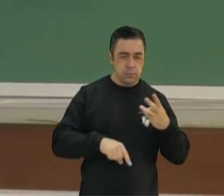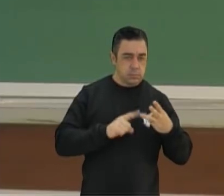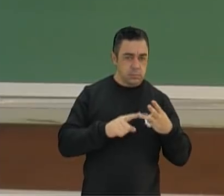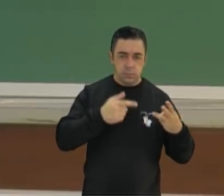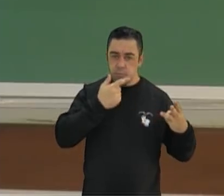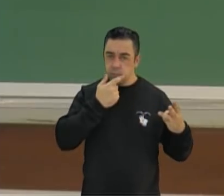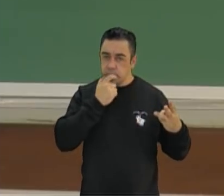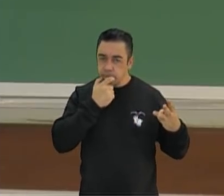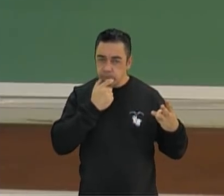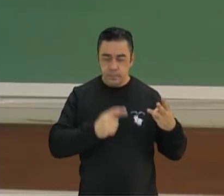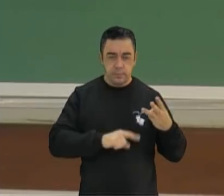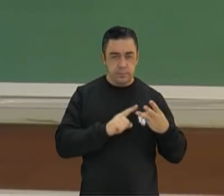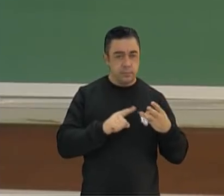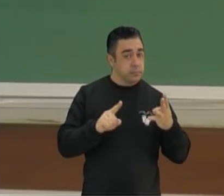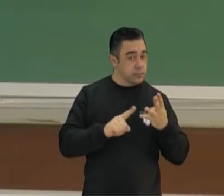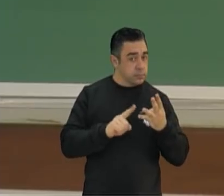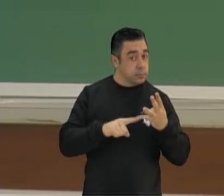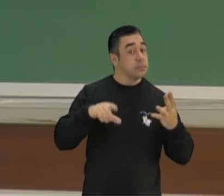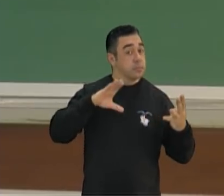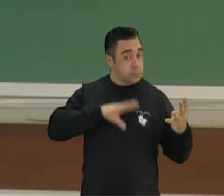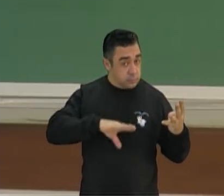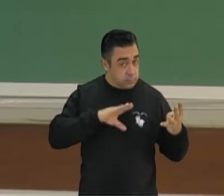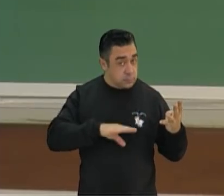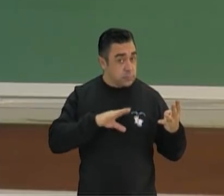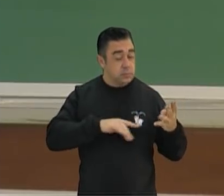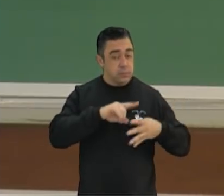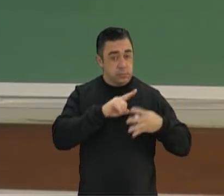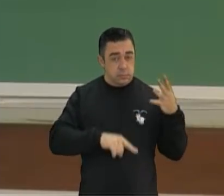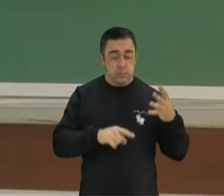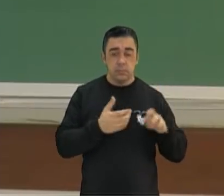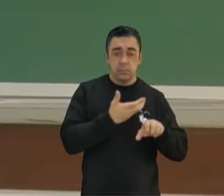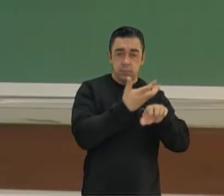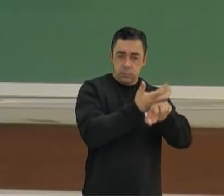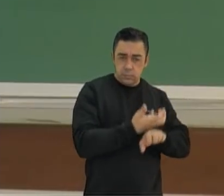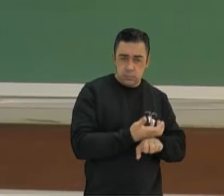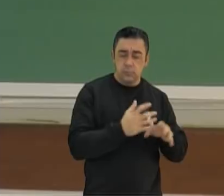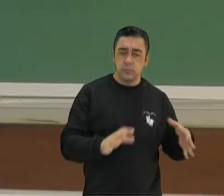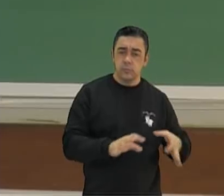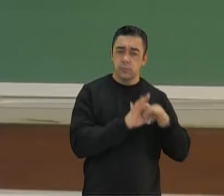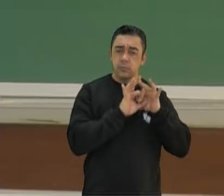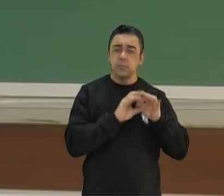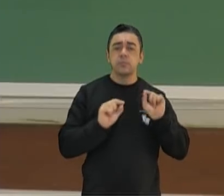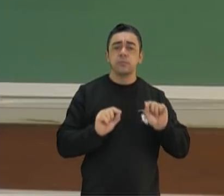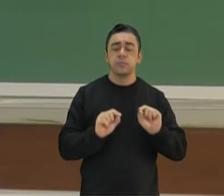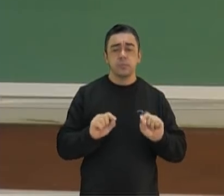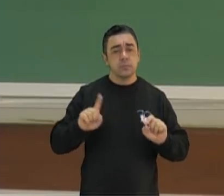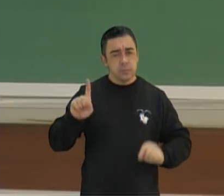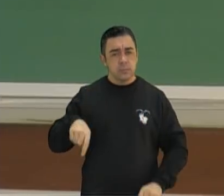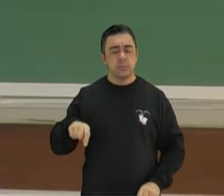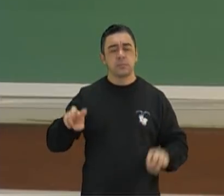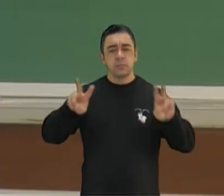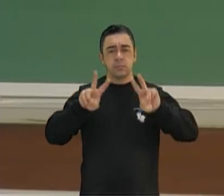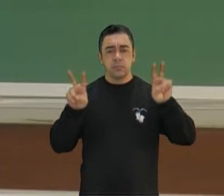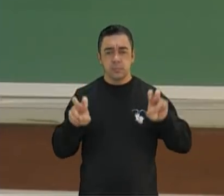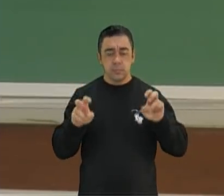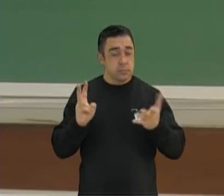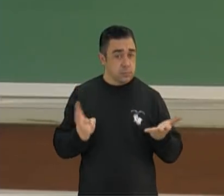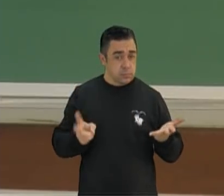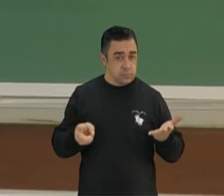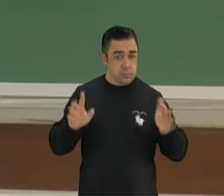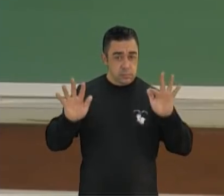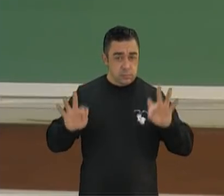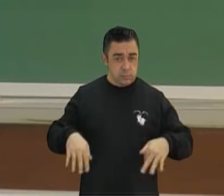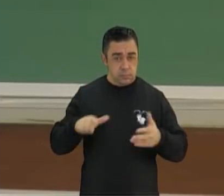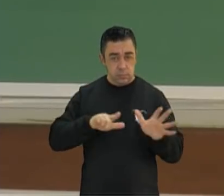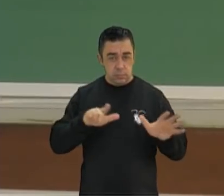língua inglesa, assim como também a nossa disciplina de língua portuguesa, vão falar sobre o mesmo assunto. E no final desta